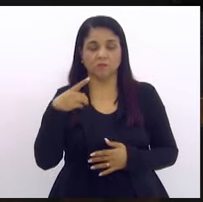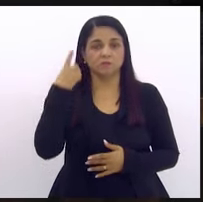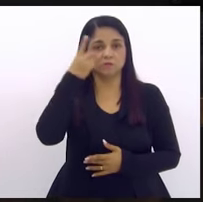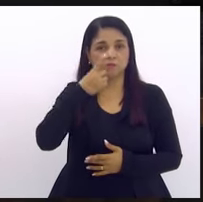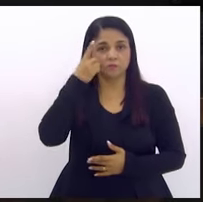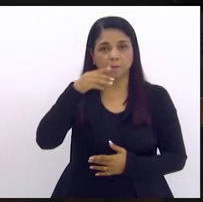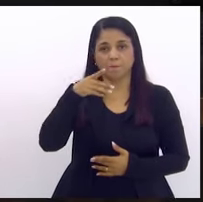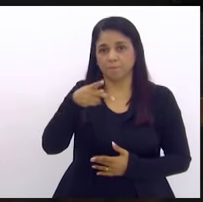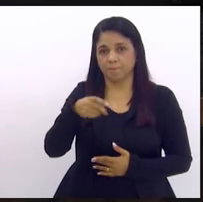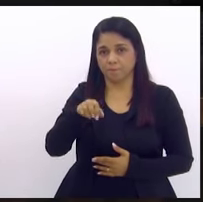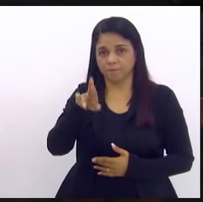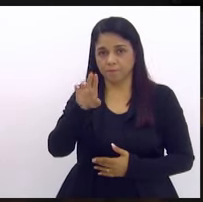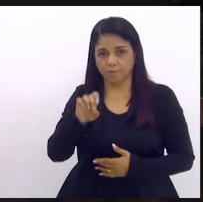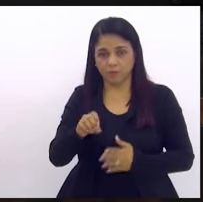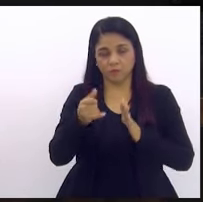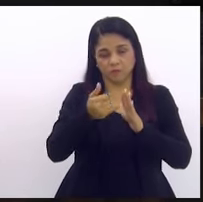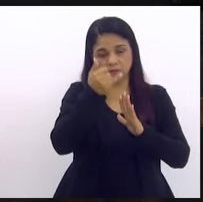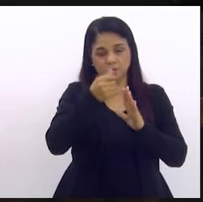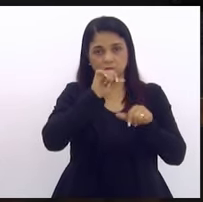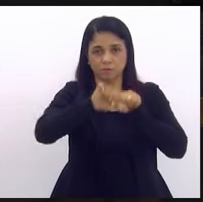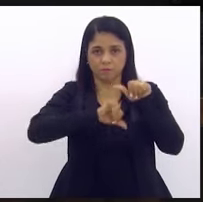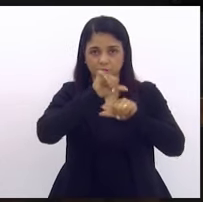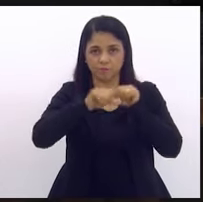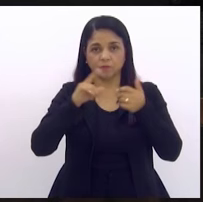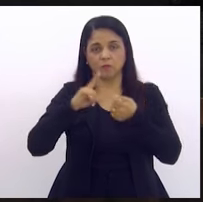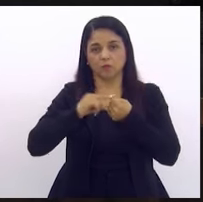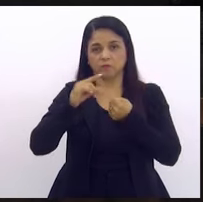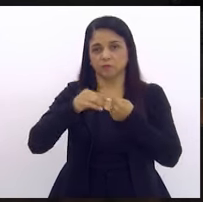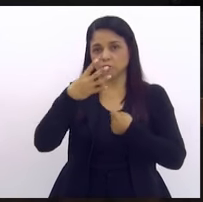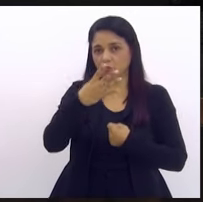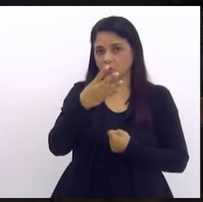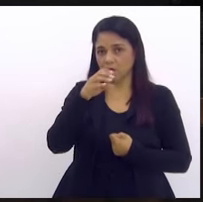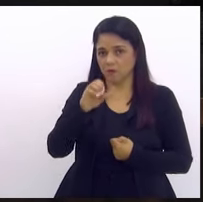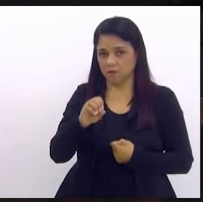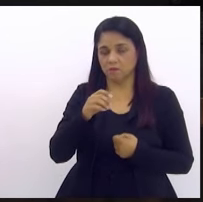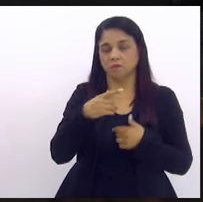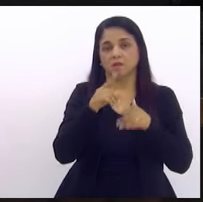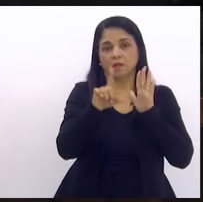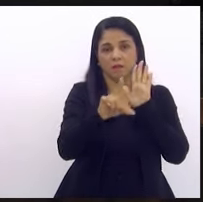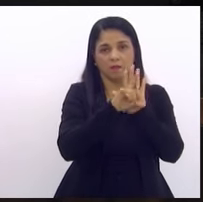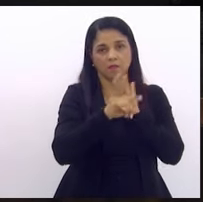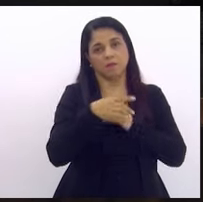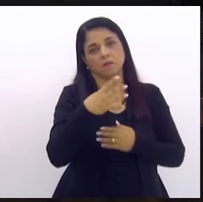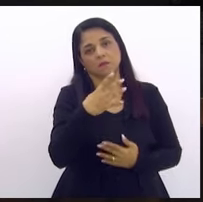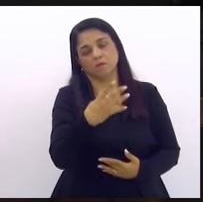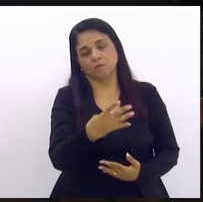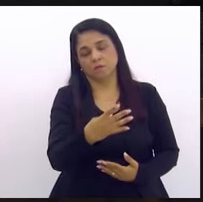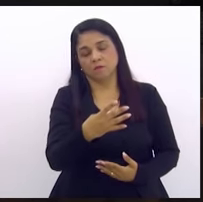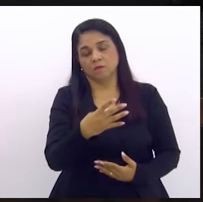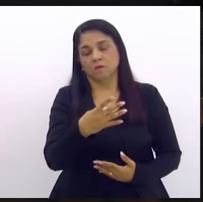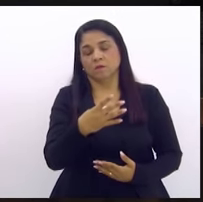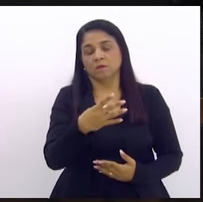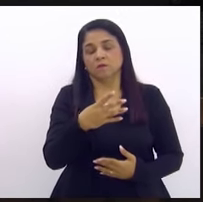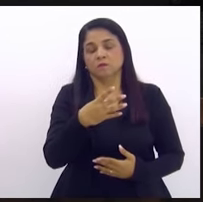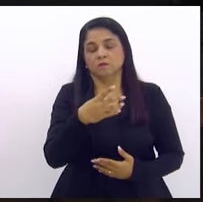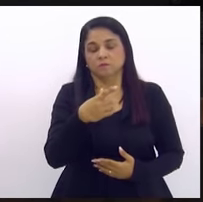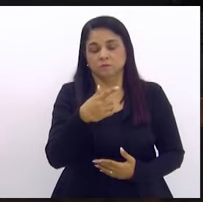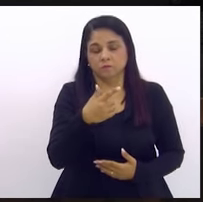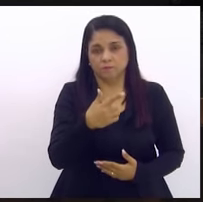altera a redação do inciso 1º, parágrafo 1º do artigo 40 da lei número 4.528, 28 de março de 2005.